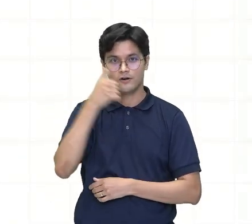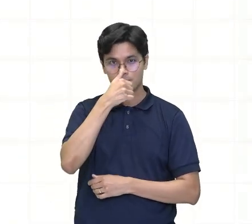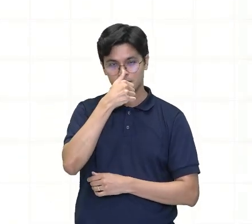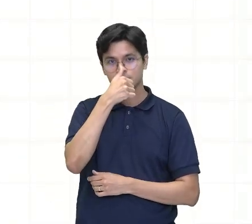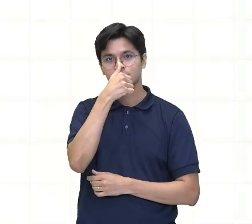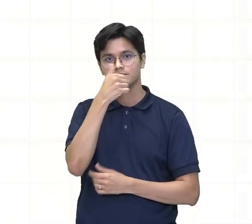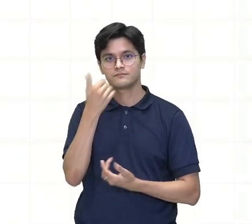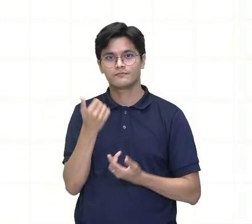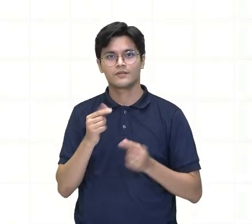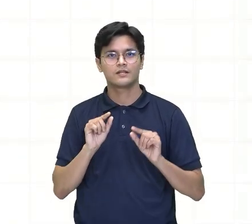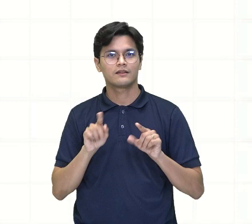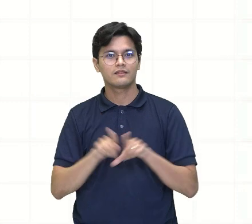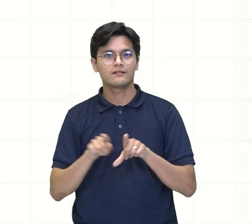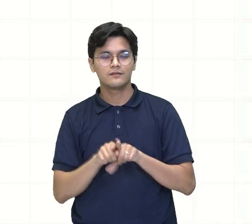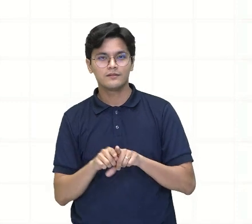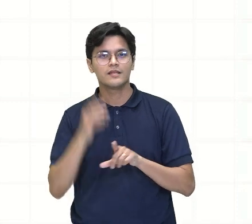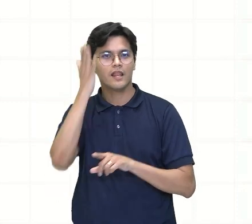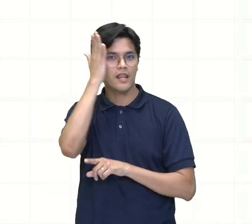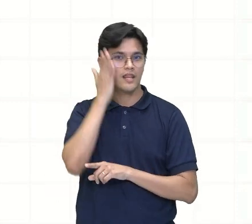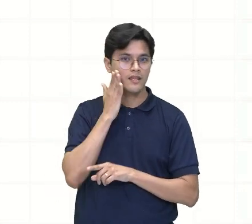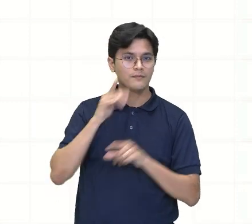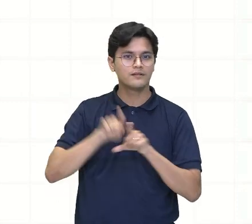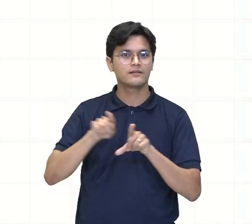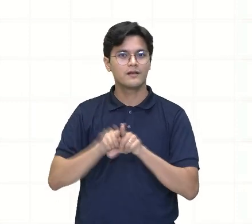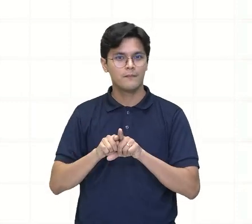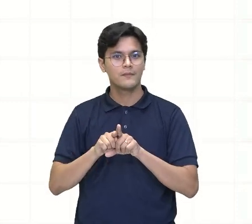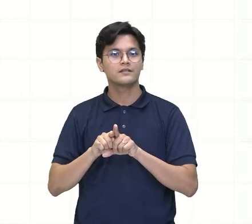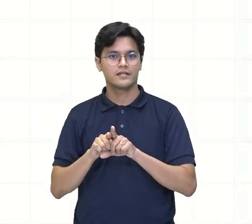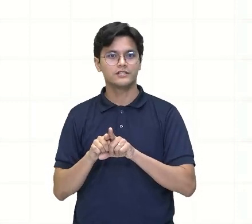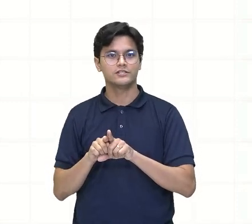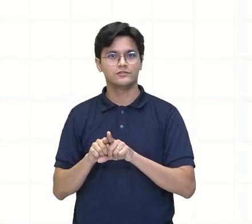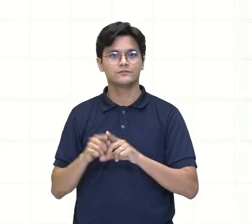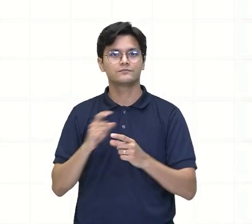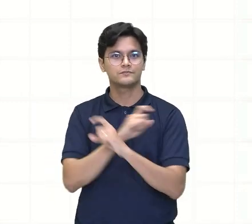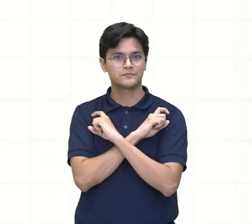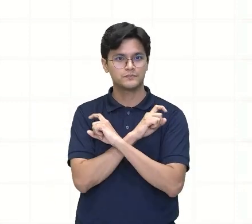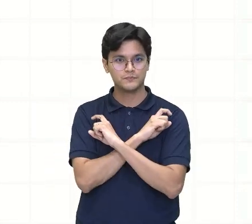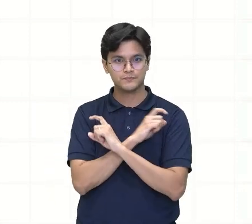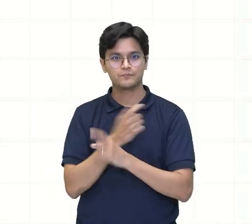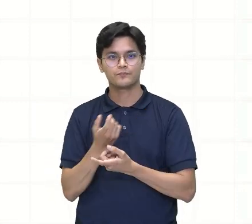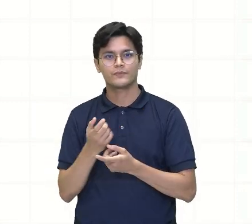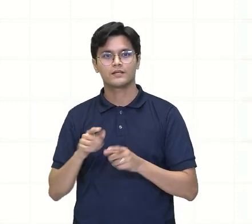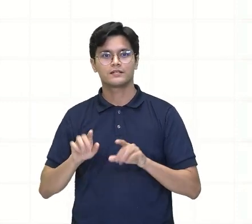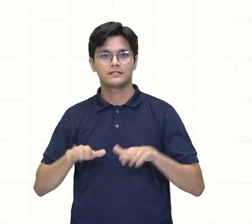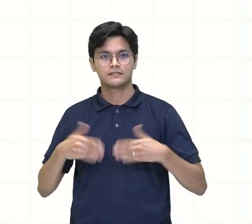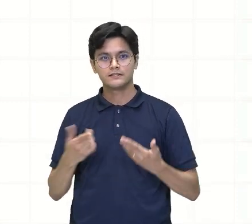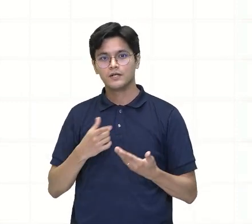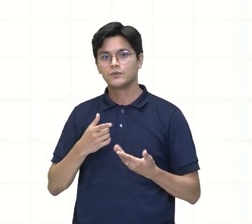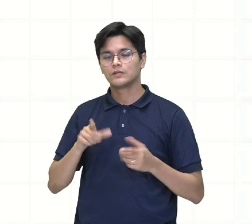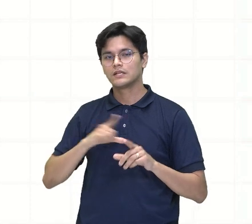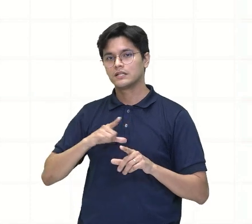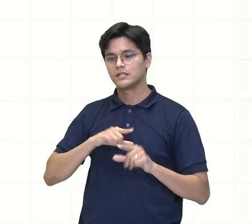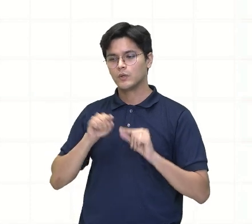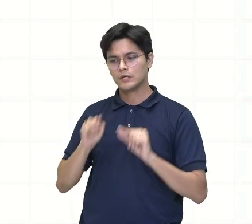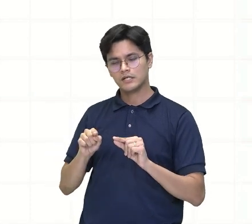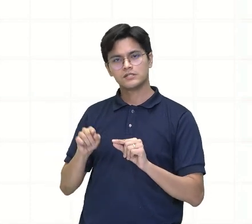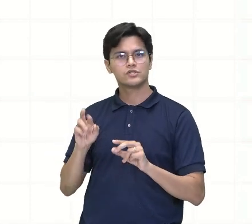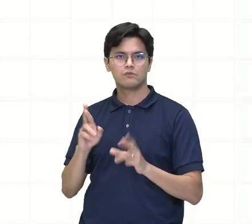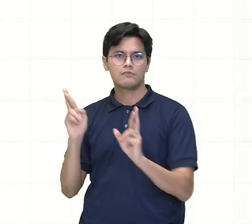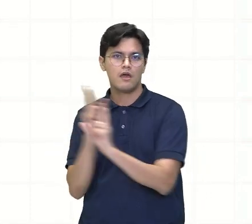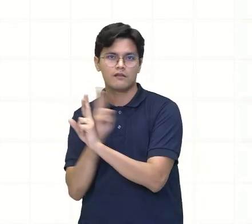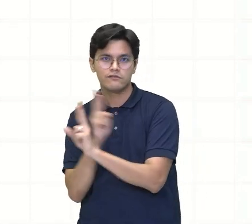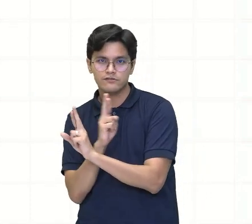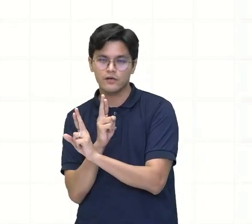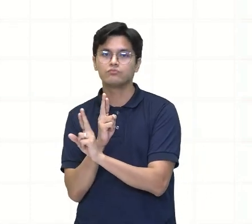regiões, né, ficam no norte da África e a sua principal importância em relação ao comércio e também